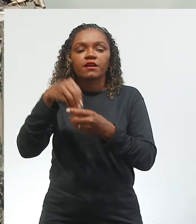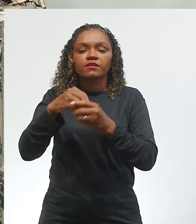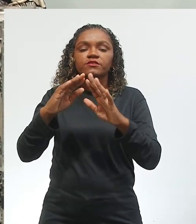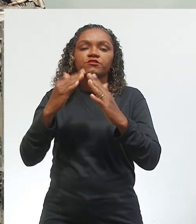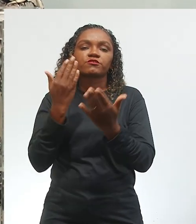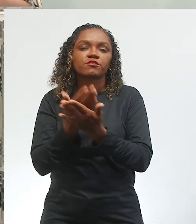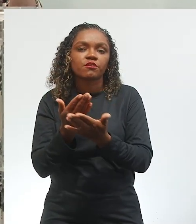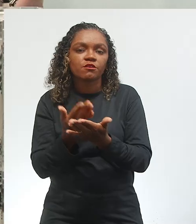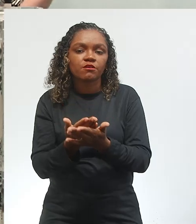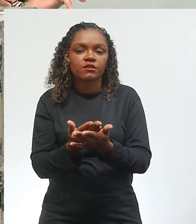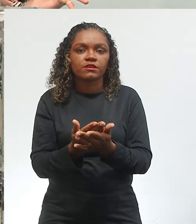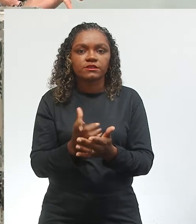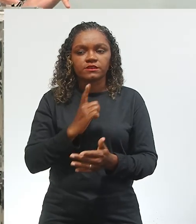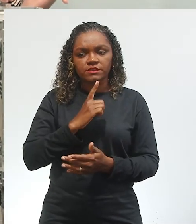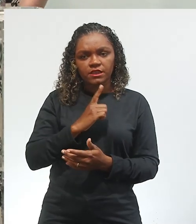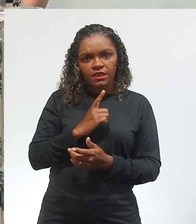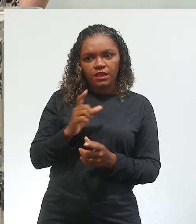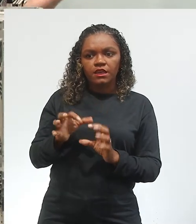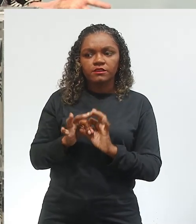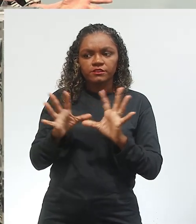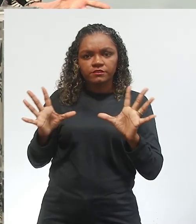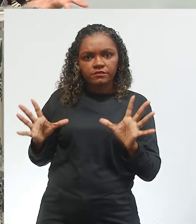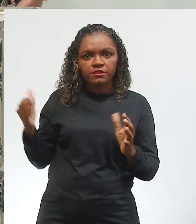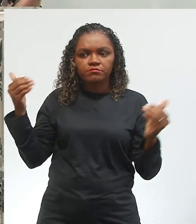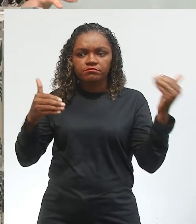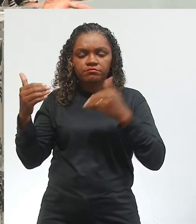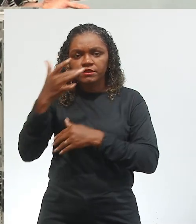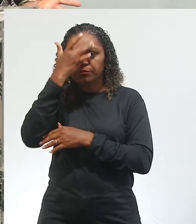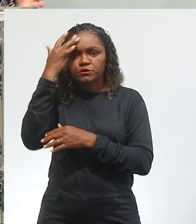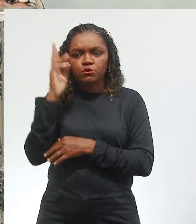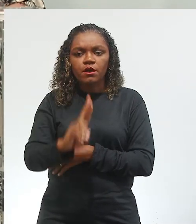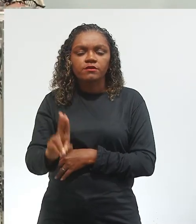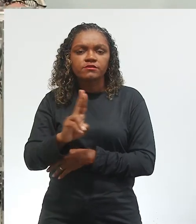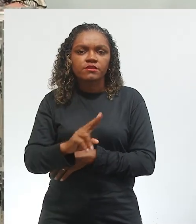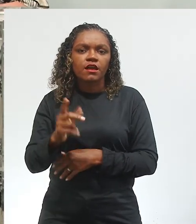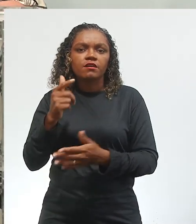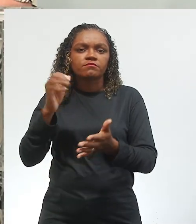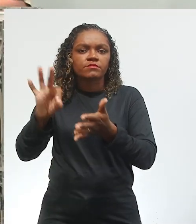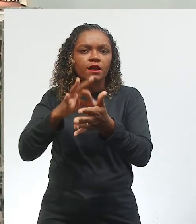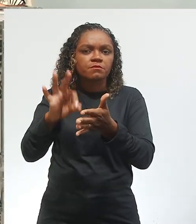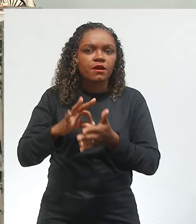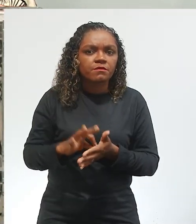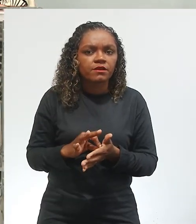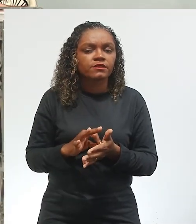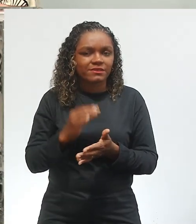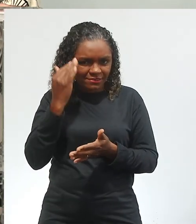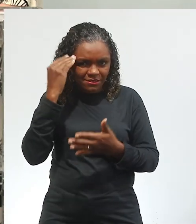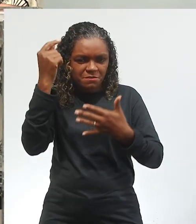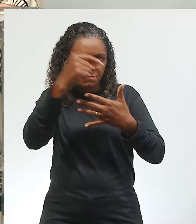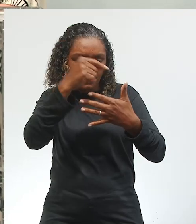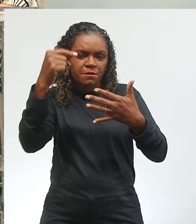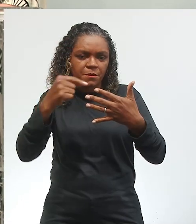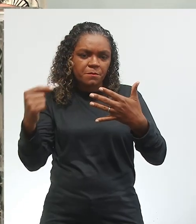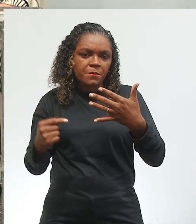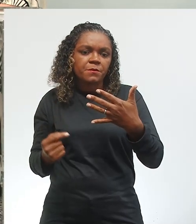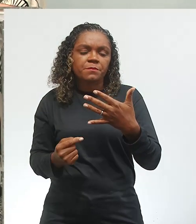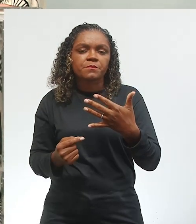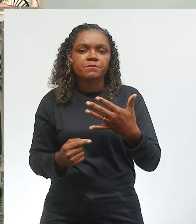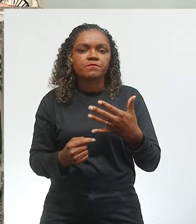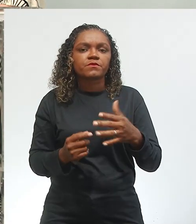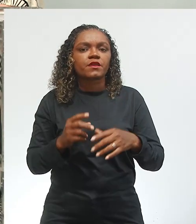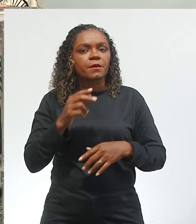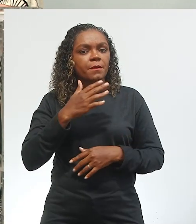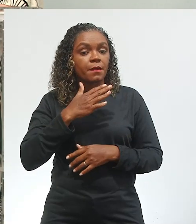surjam, né, tenham disponíveis para atender a população, né? Então, assim, a gente